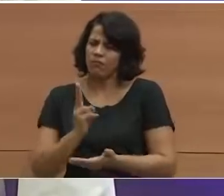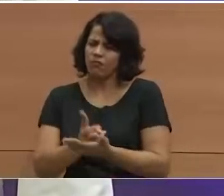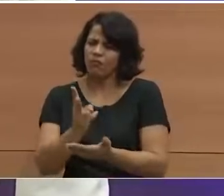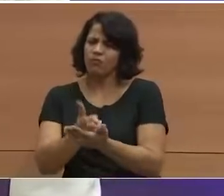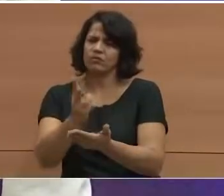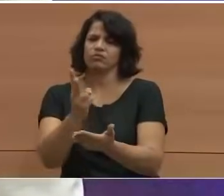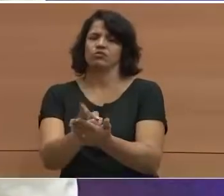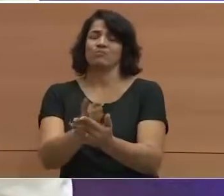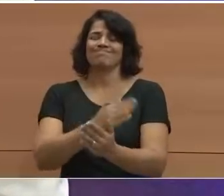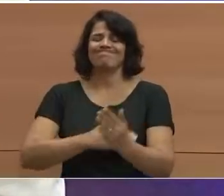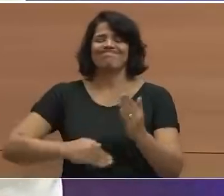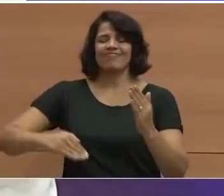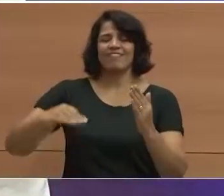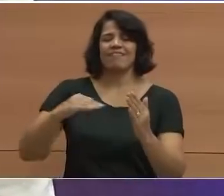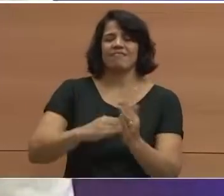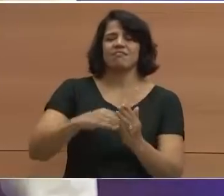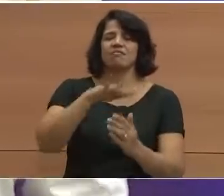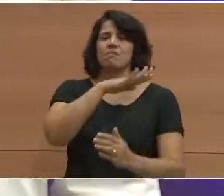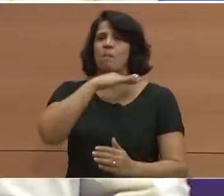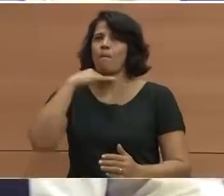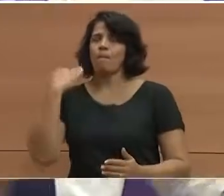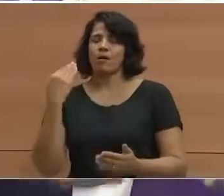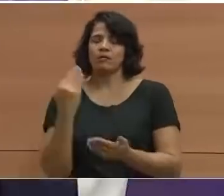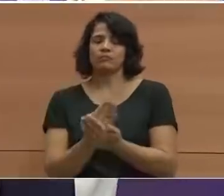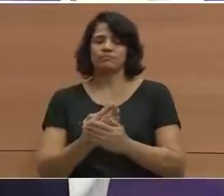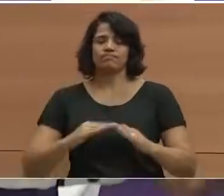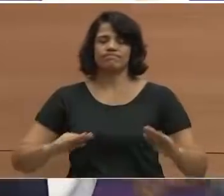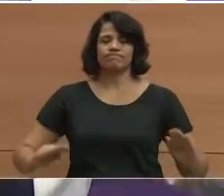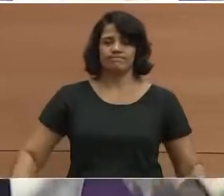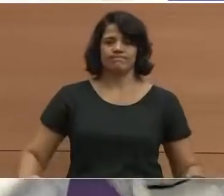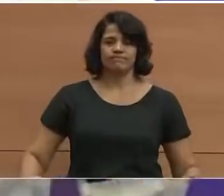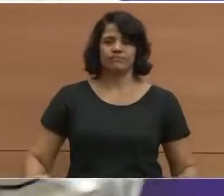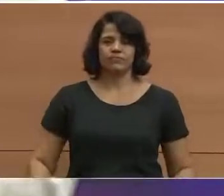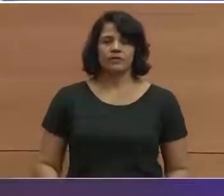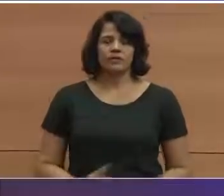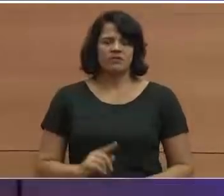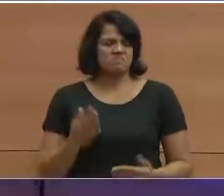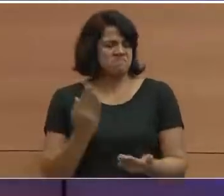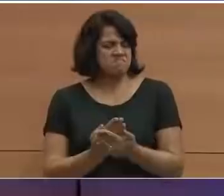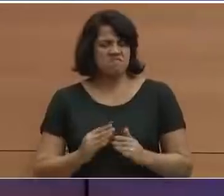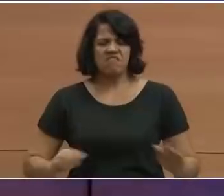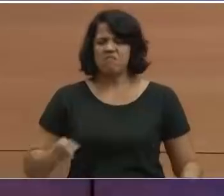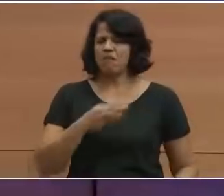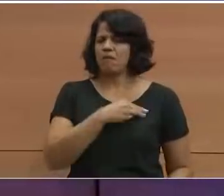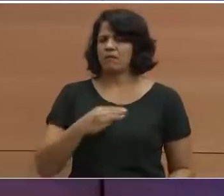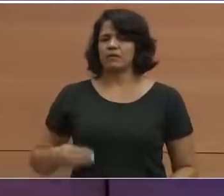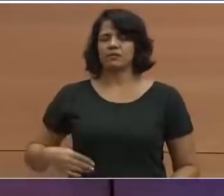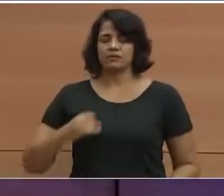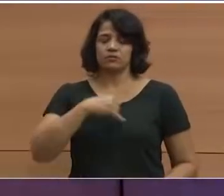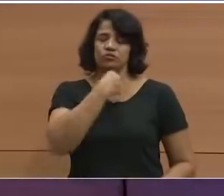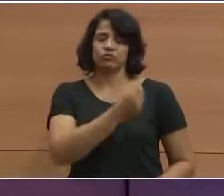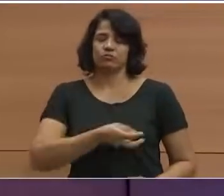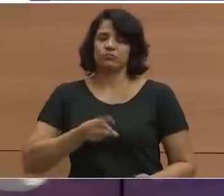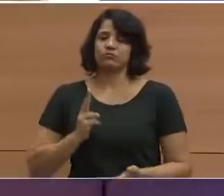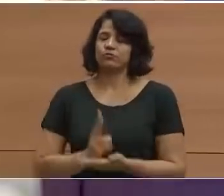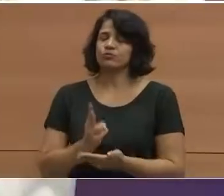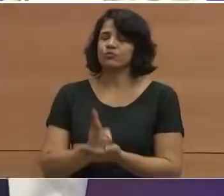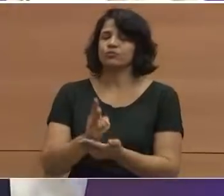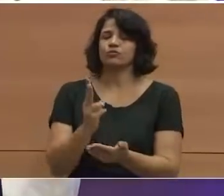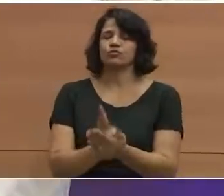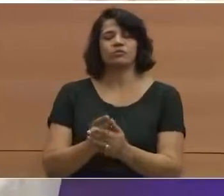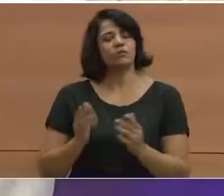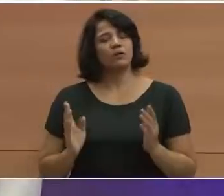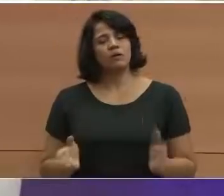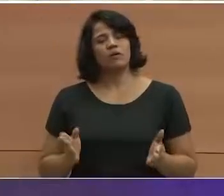não termina o ministério de João. O ministério de João, irmãos, continua nos dias de hoje. Nós estamos trabalhando